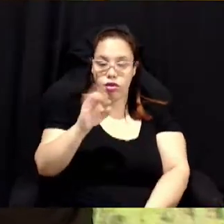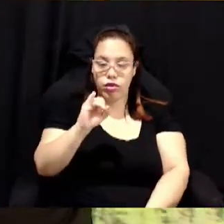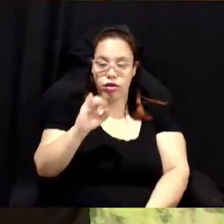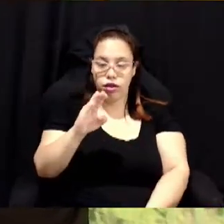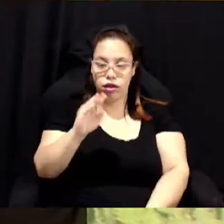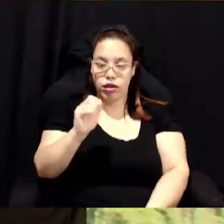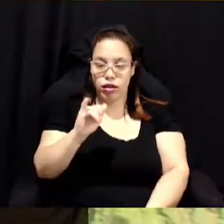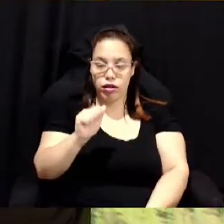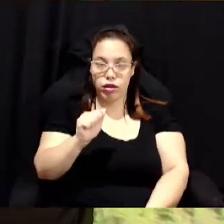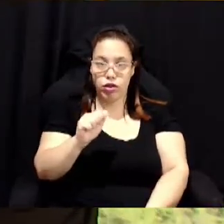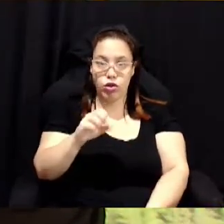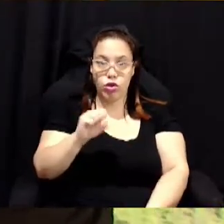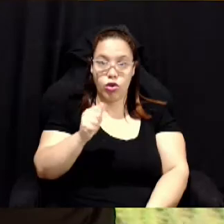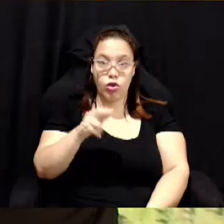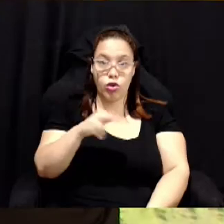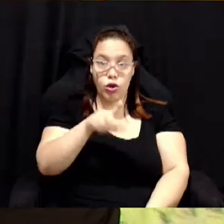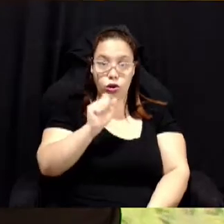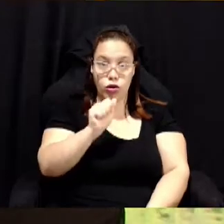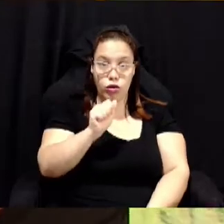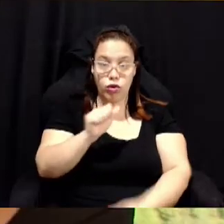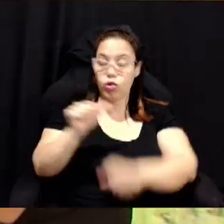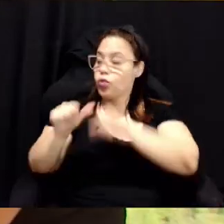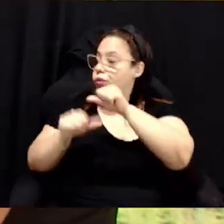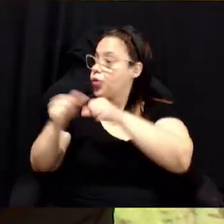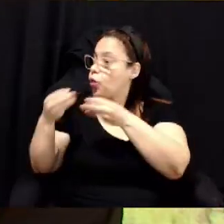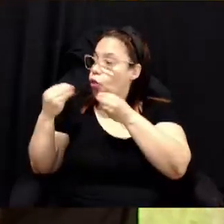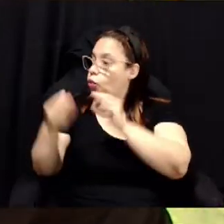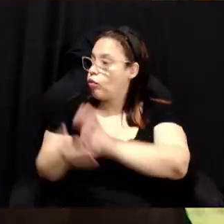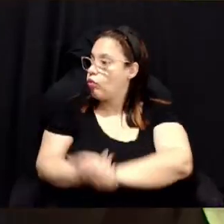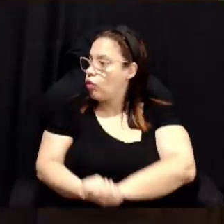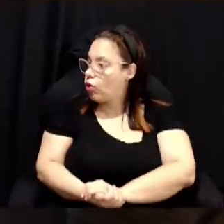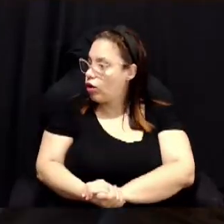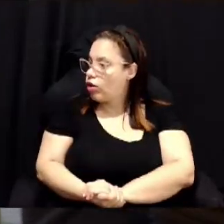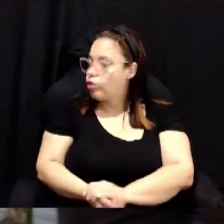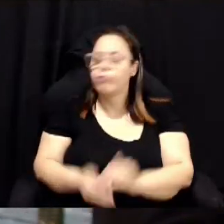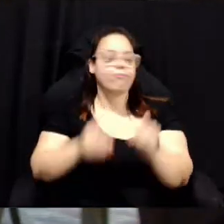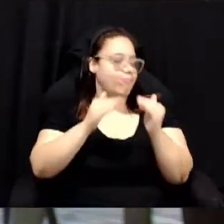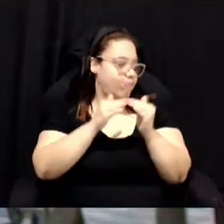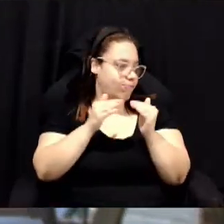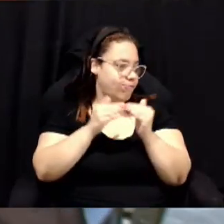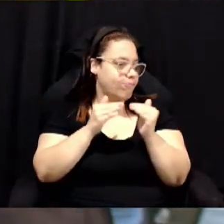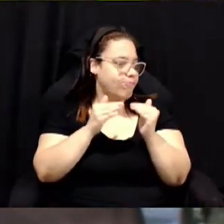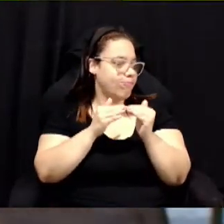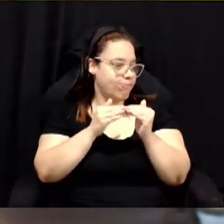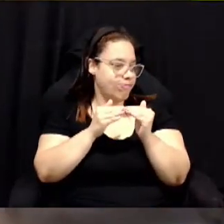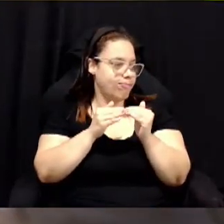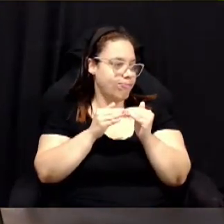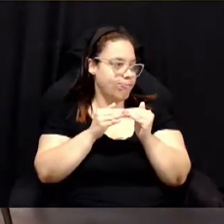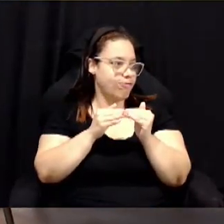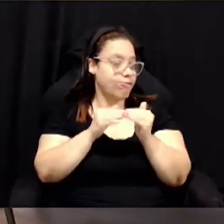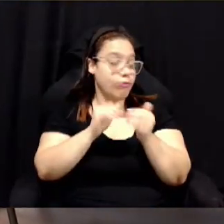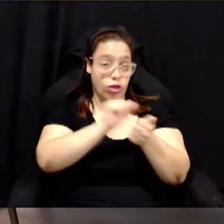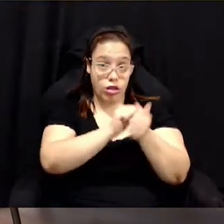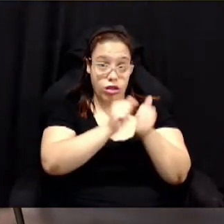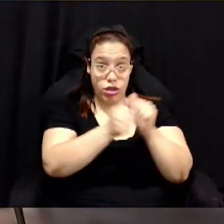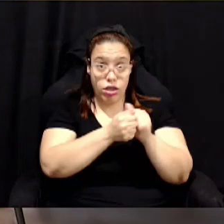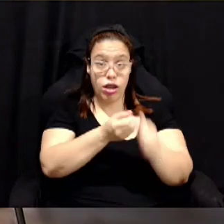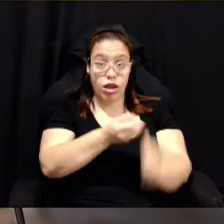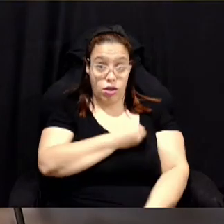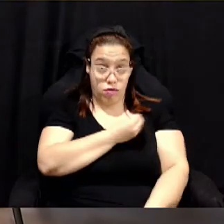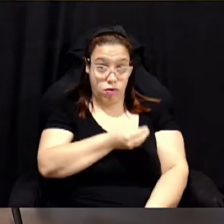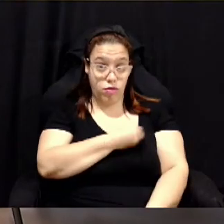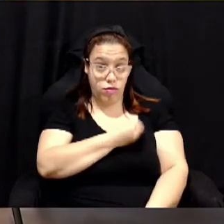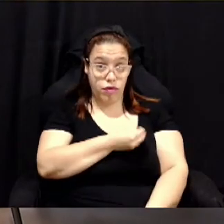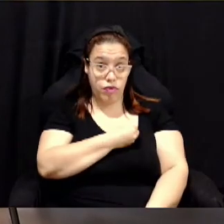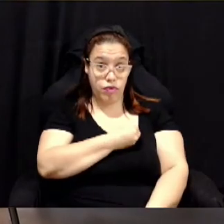E depois sua vida mudou, como que foi? Com certeza, eu fiz uma série de adaptações na minha vida em prol